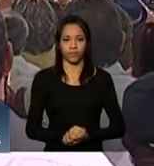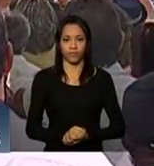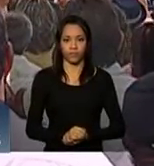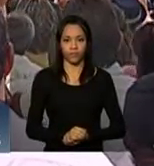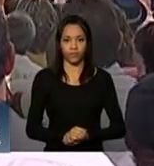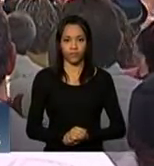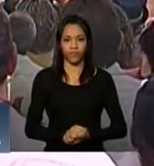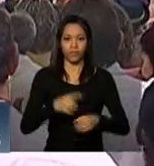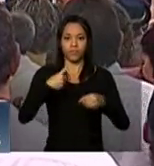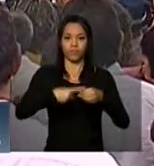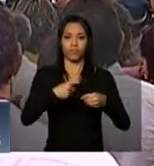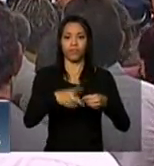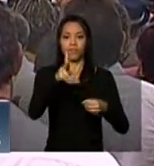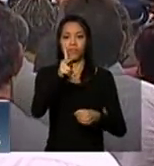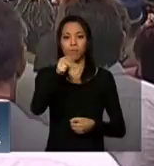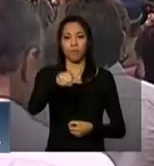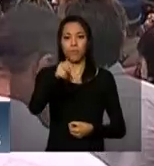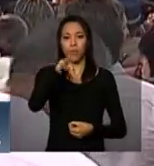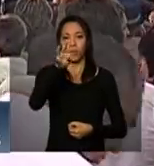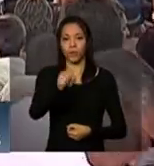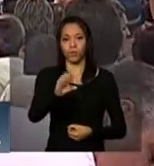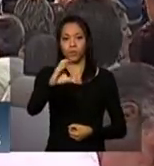Pimenta Ponto